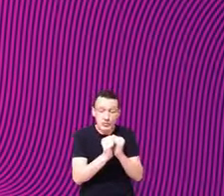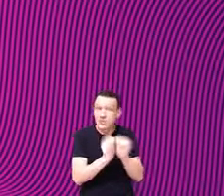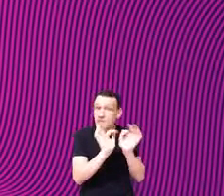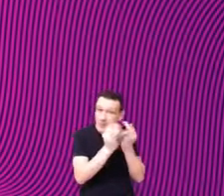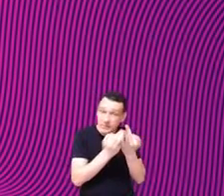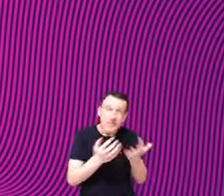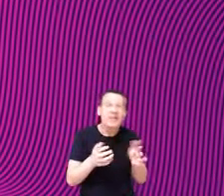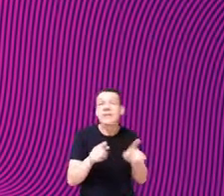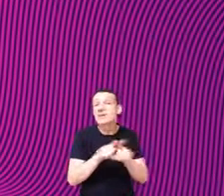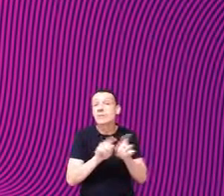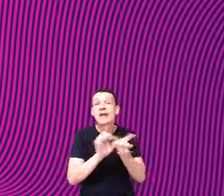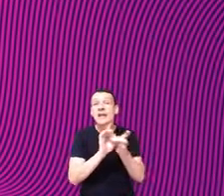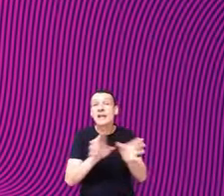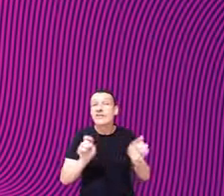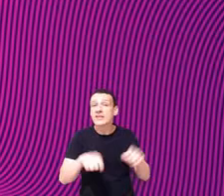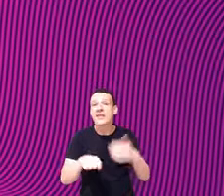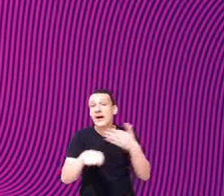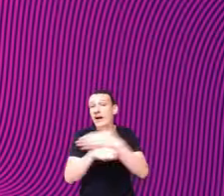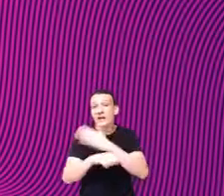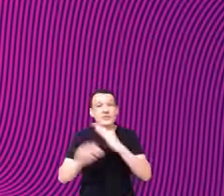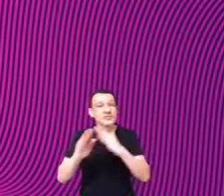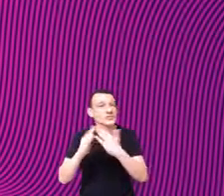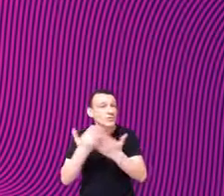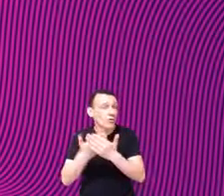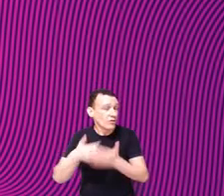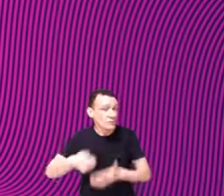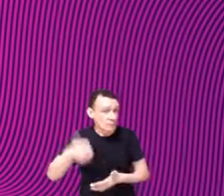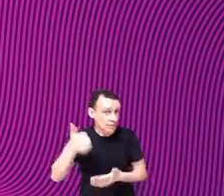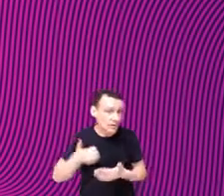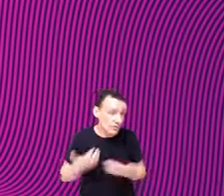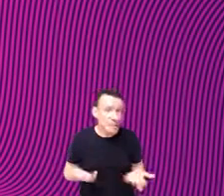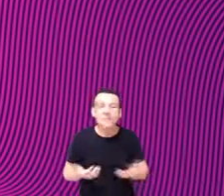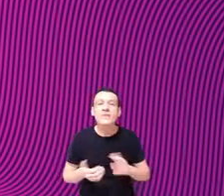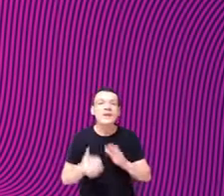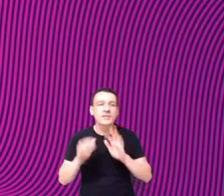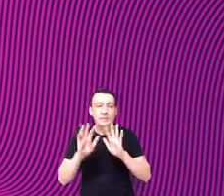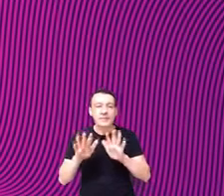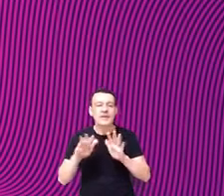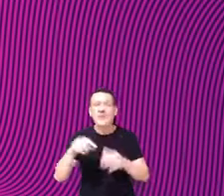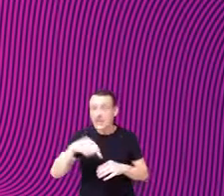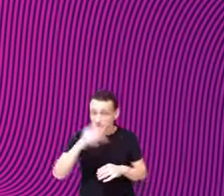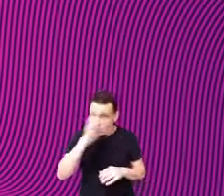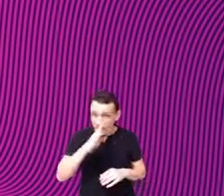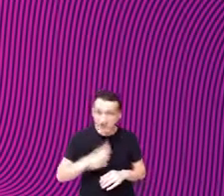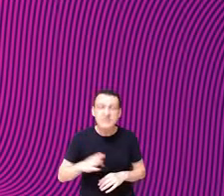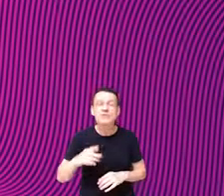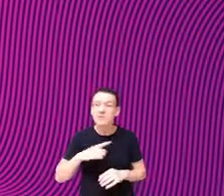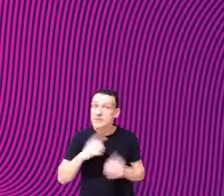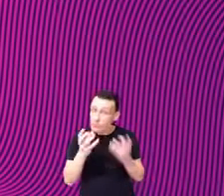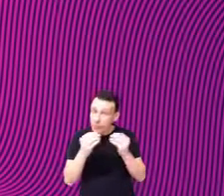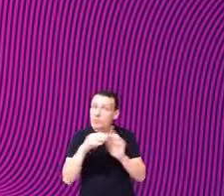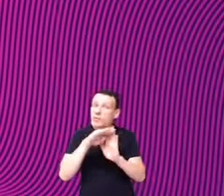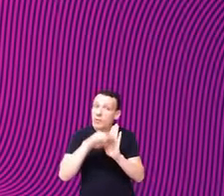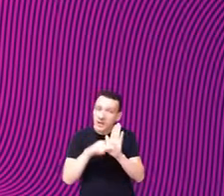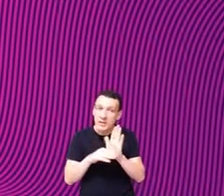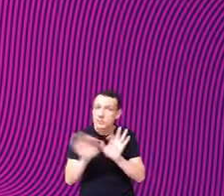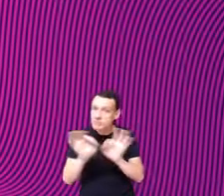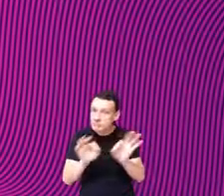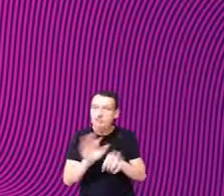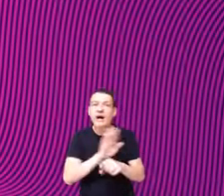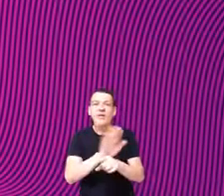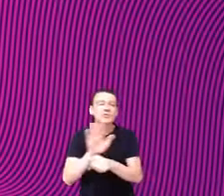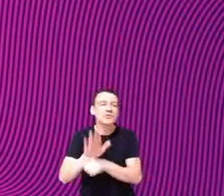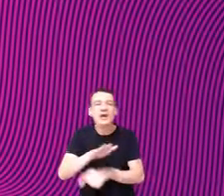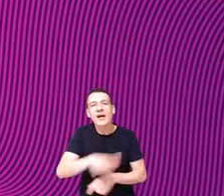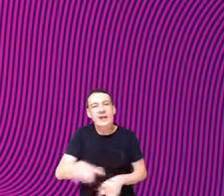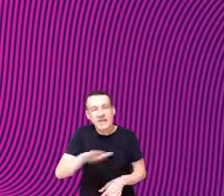né, mas você vê programas de hemodiálise muito grandes no Brasil, né, para crianças. Eu acho que isso é um pouco da visão